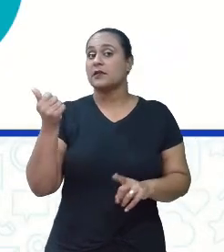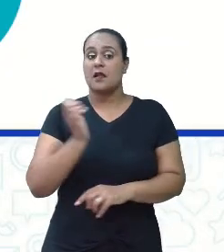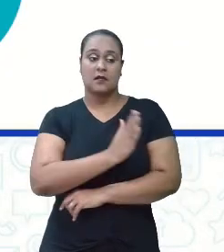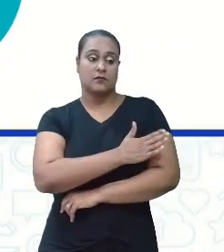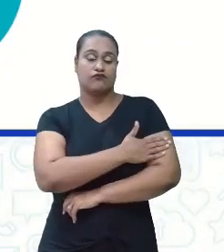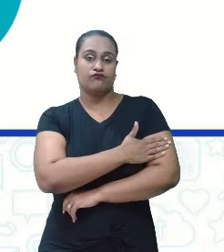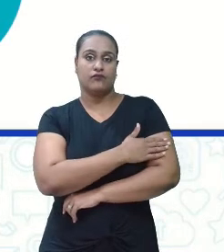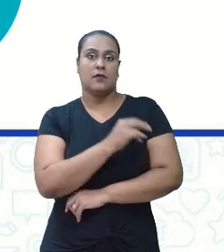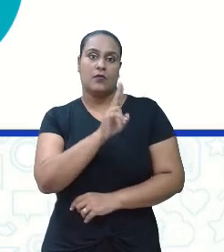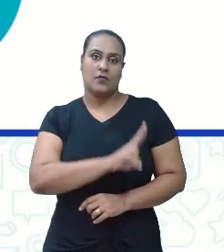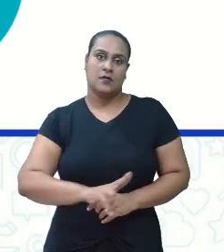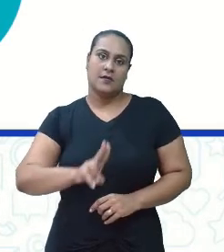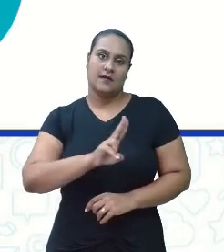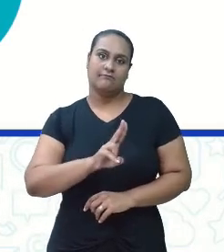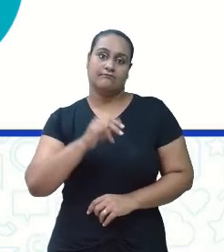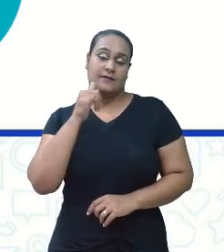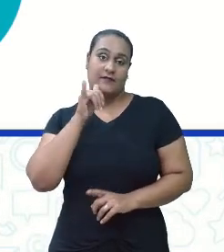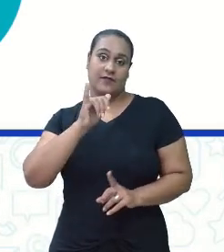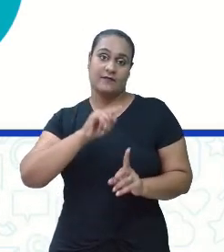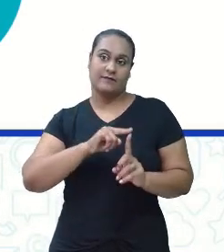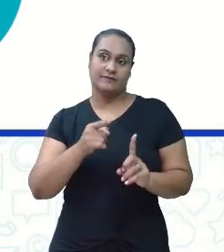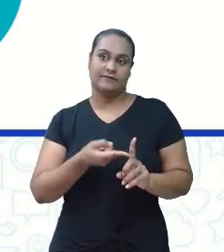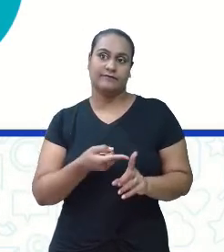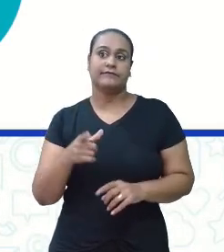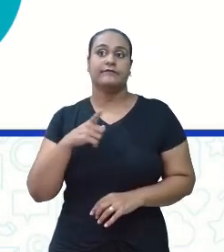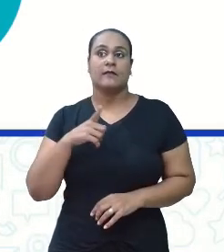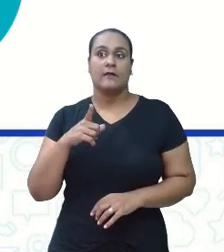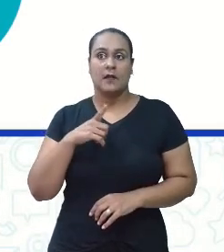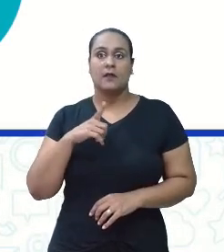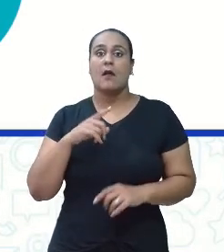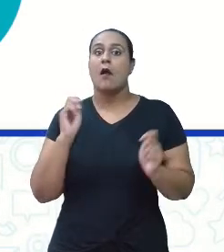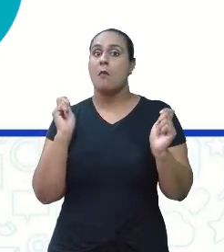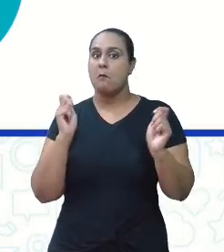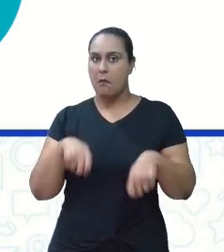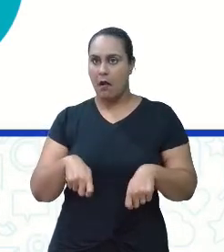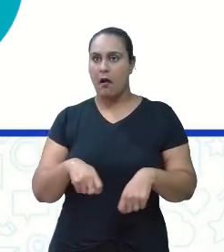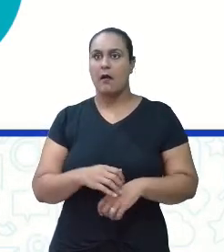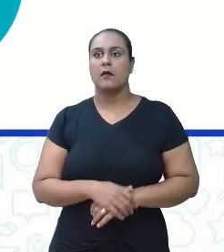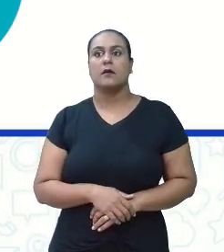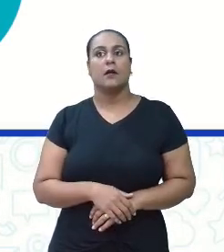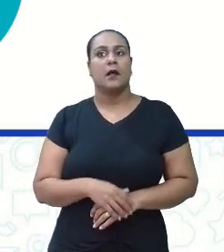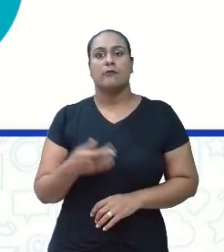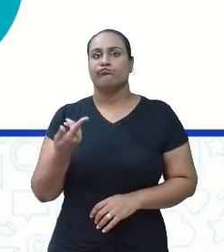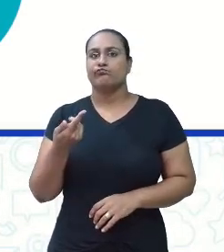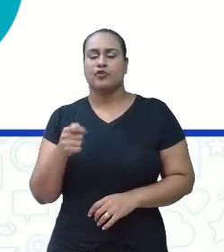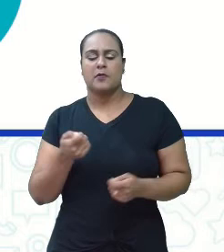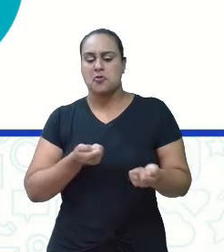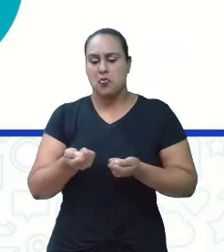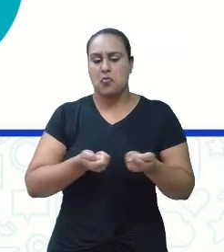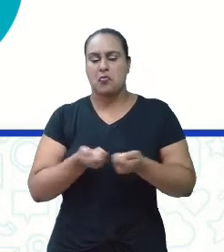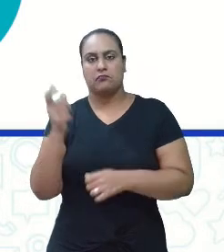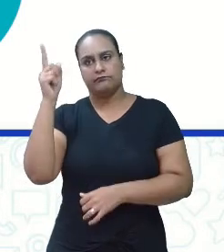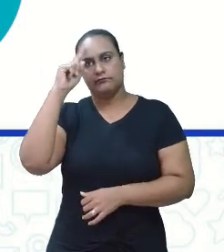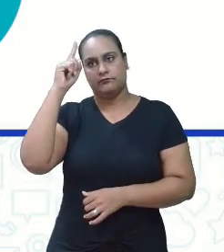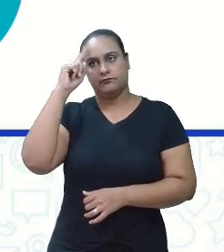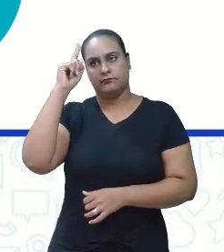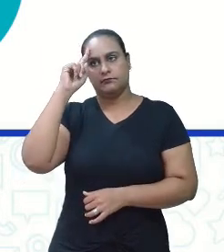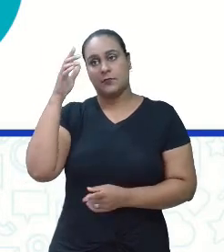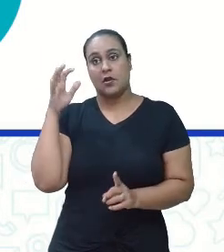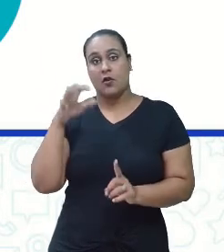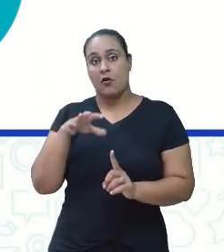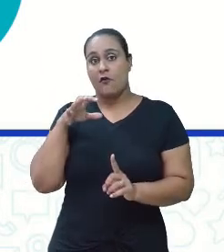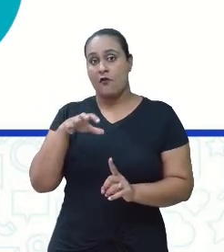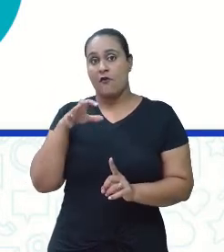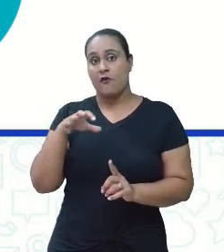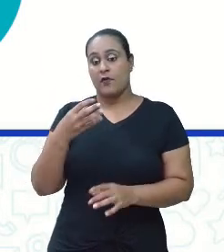adesivo anticoncepcional. Ele tem alto índice de efetividade, não exige controle diário e não interfere